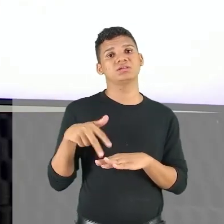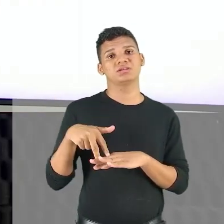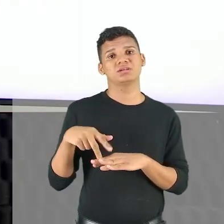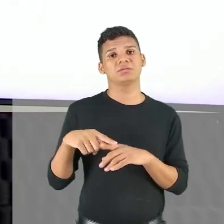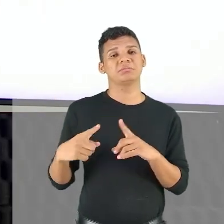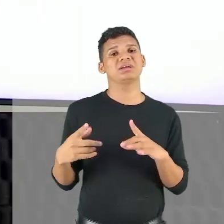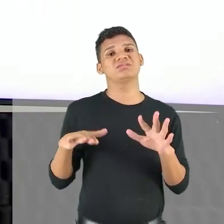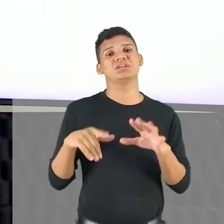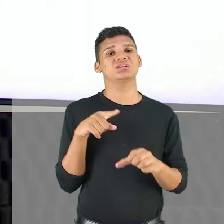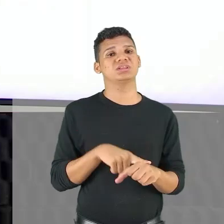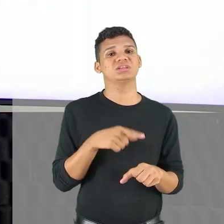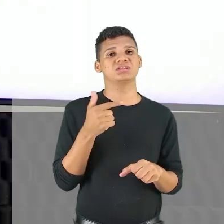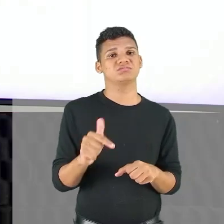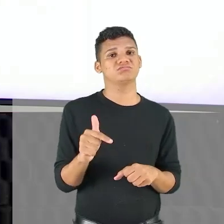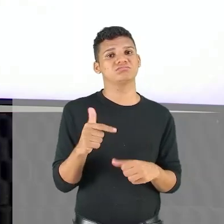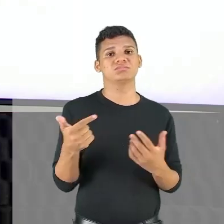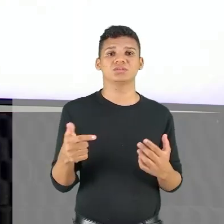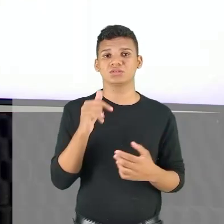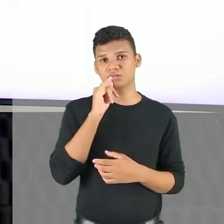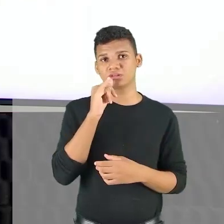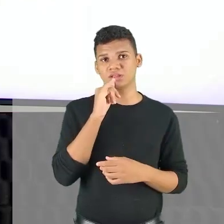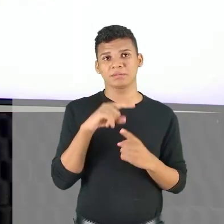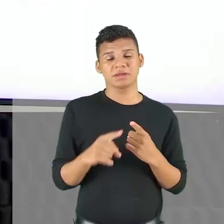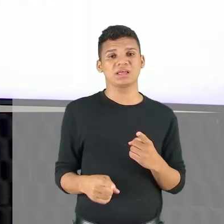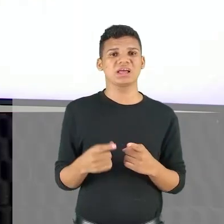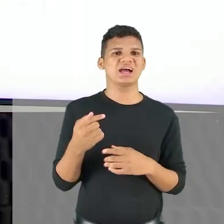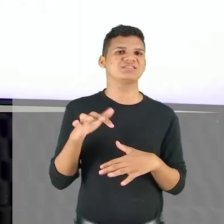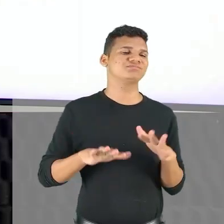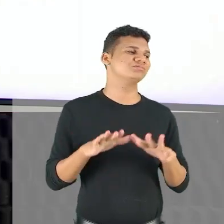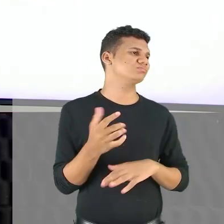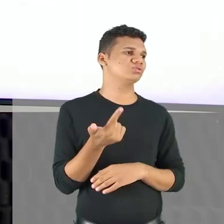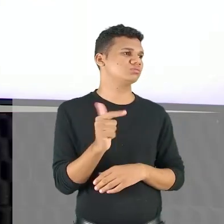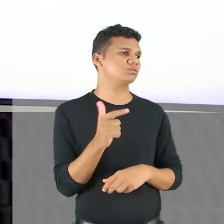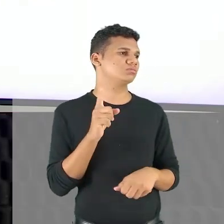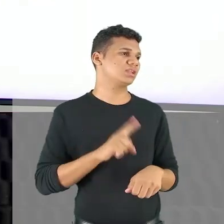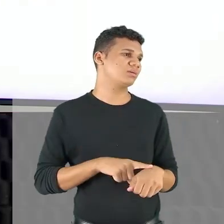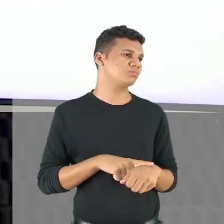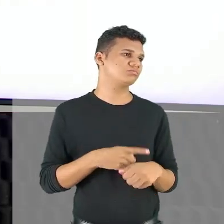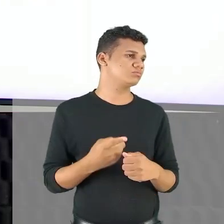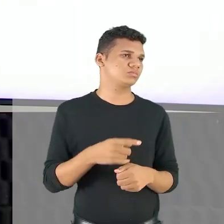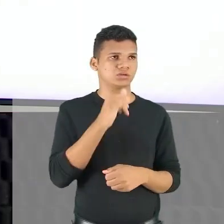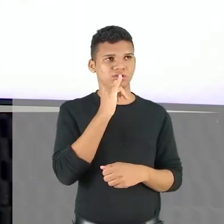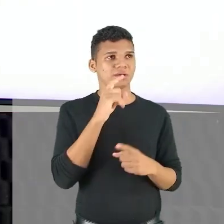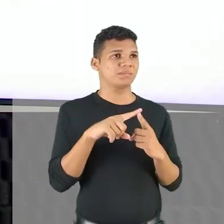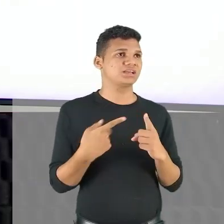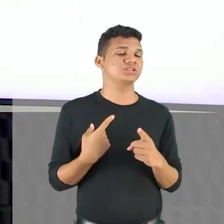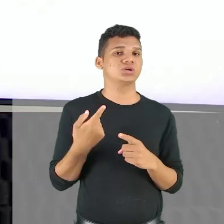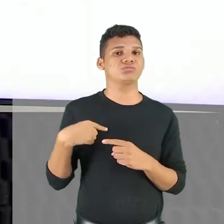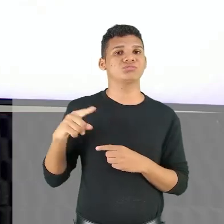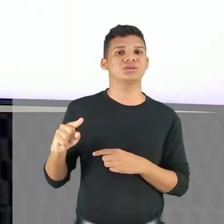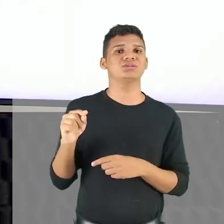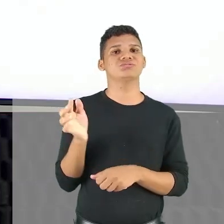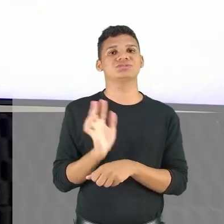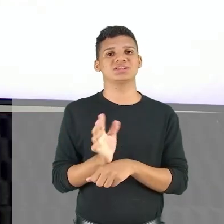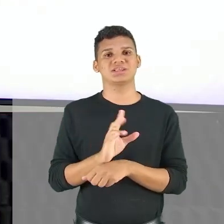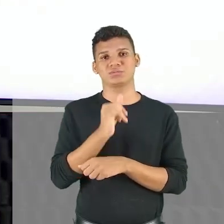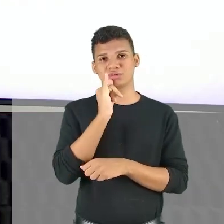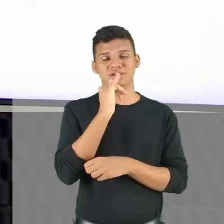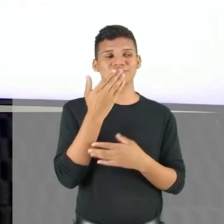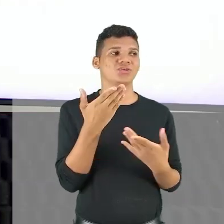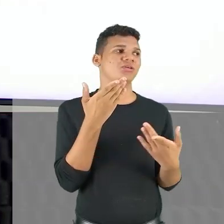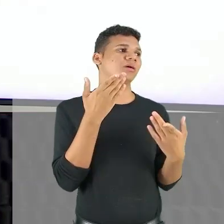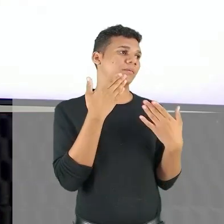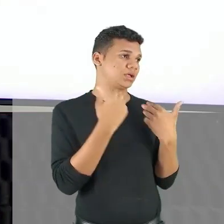no tenga tiempo, me voy al cine. Ainda que eu não tenha tempo, embora eu não tenha tempo, eu vou ao cinema. Beleza? Fica de olho aí